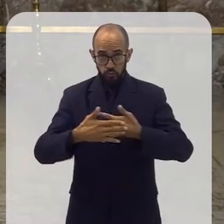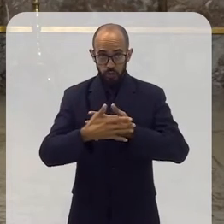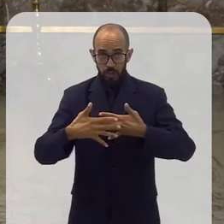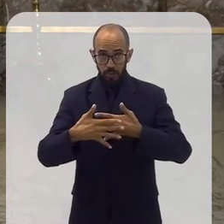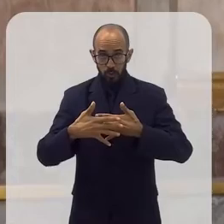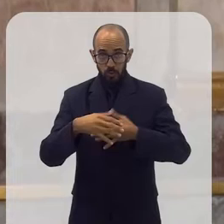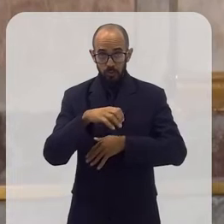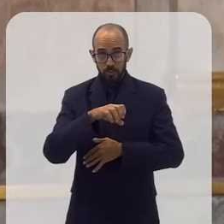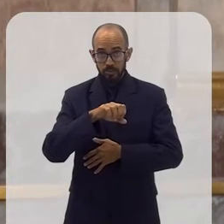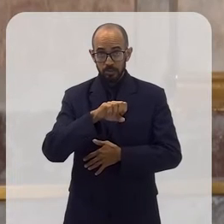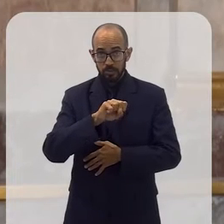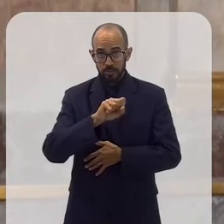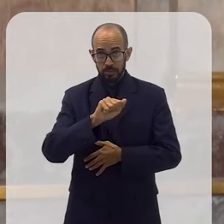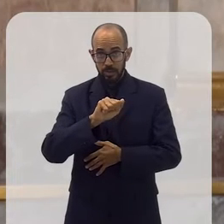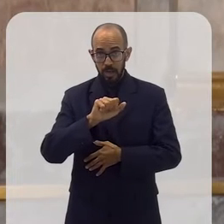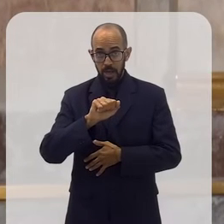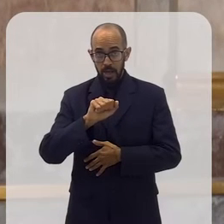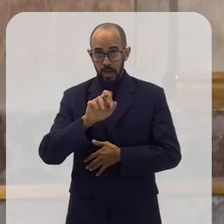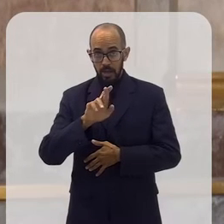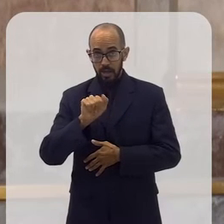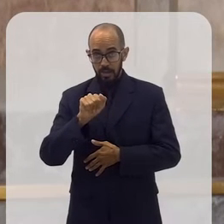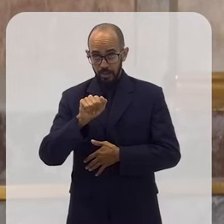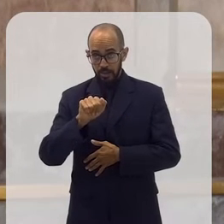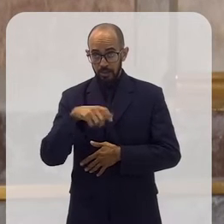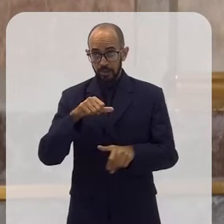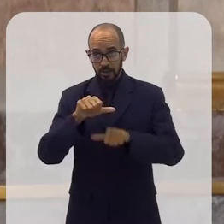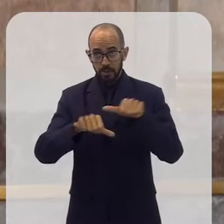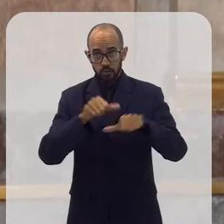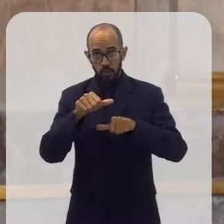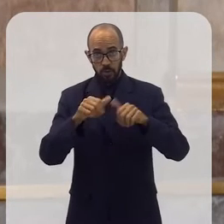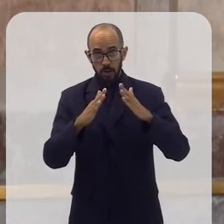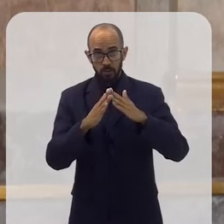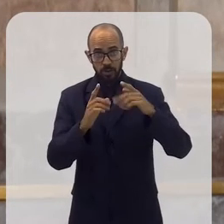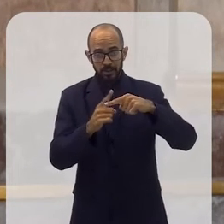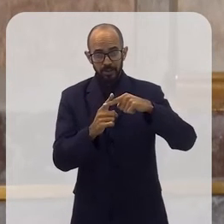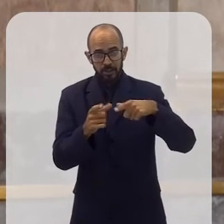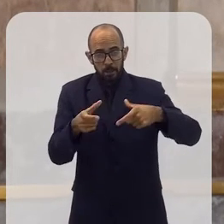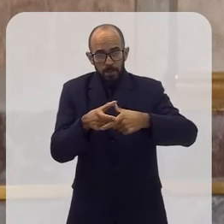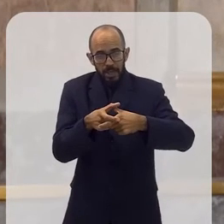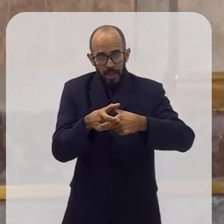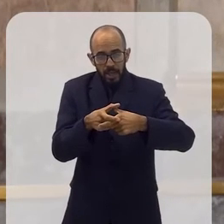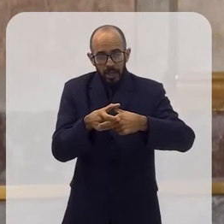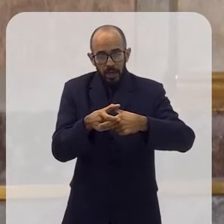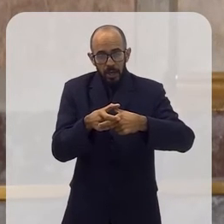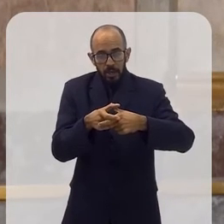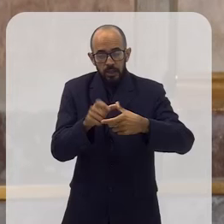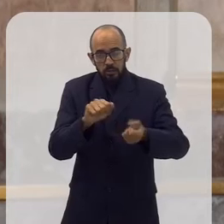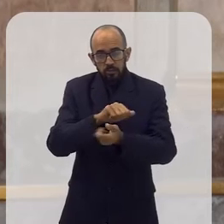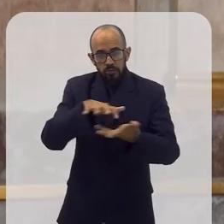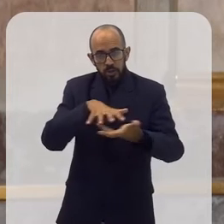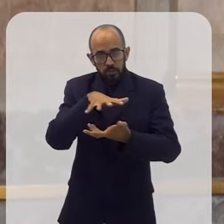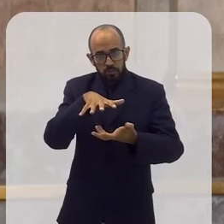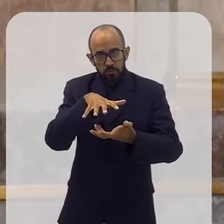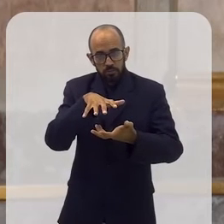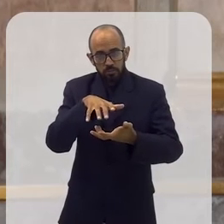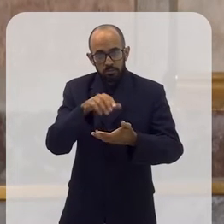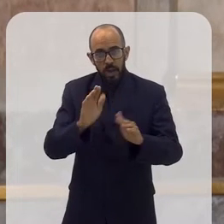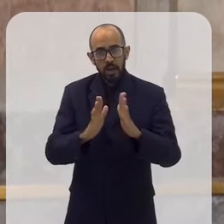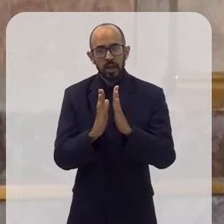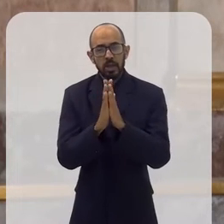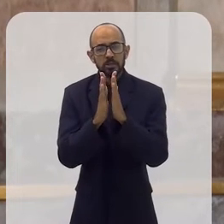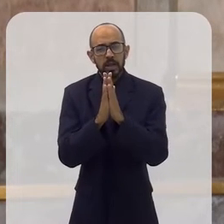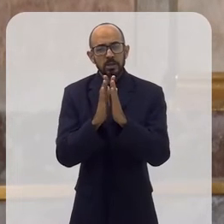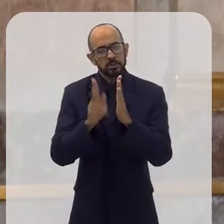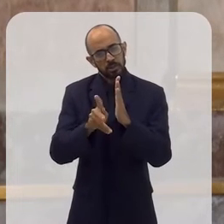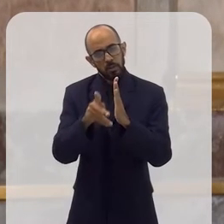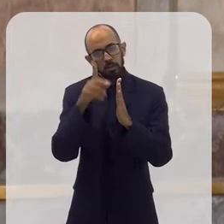que eles transformaram ela para uma capelinha, igreja pequena, para rezar todos os domingos e as